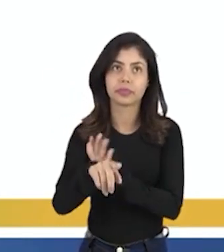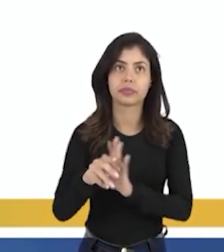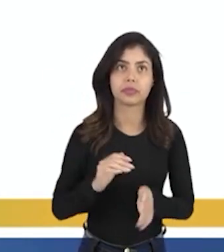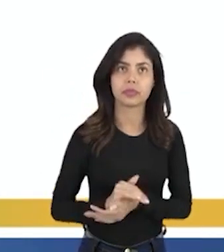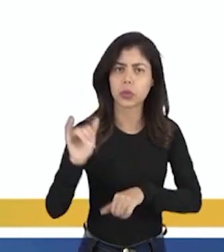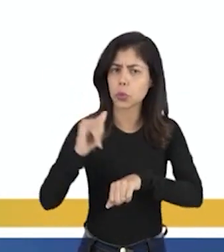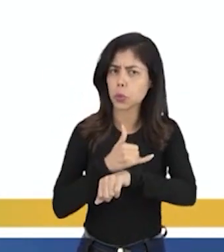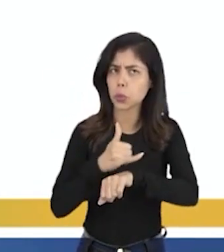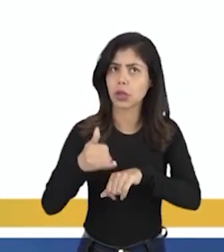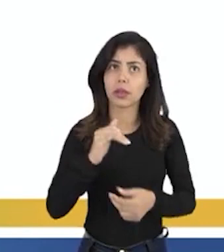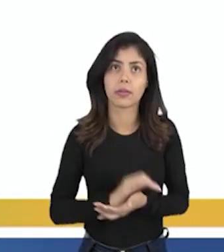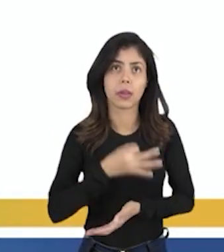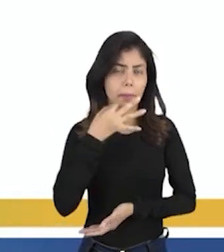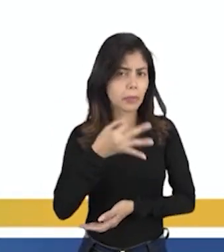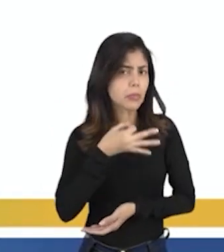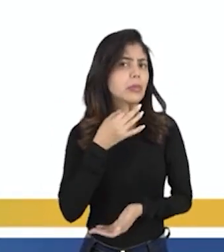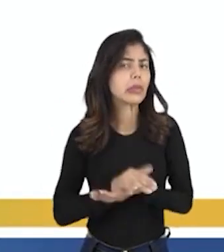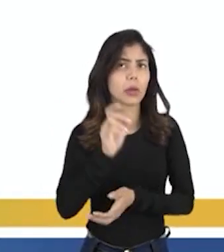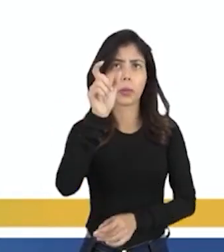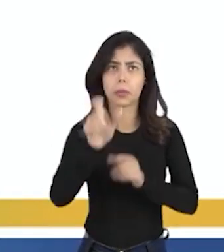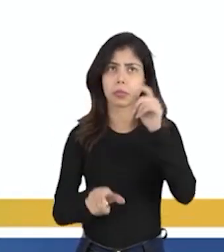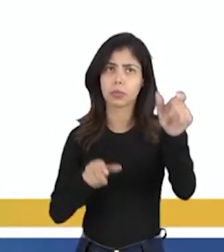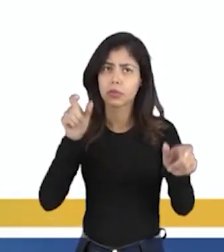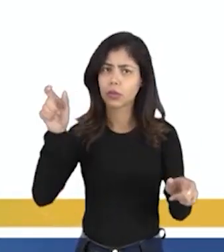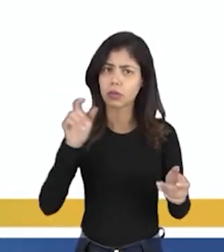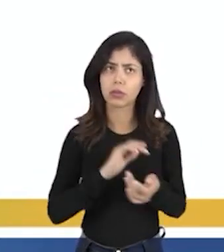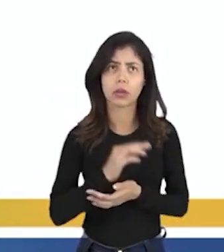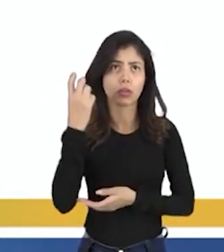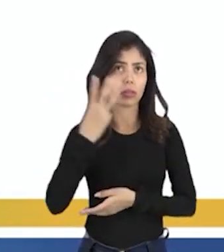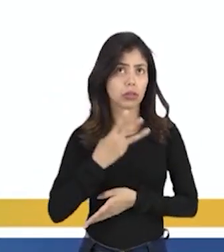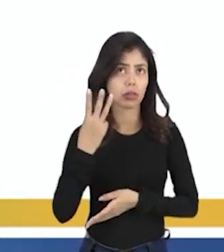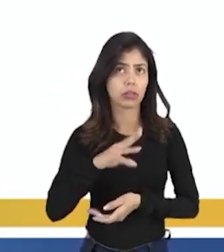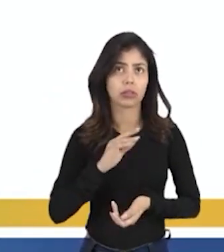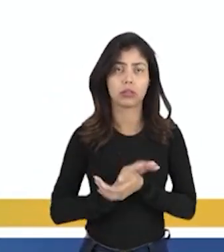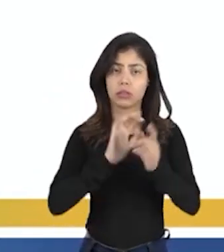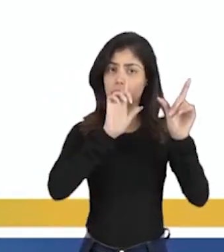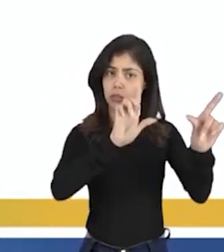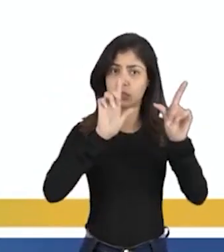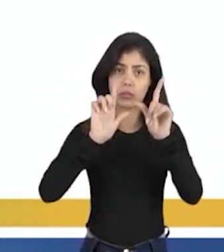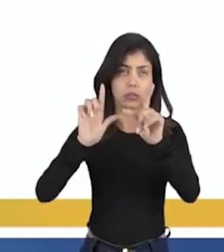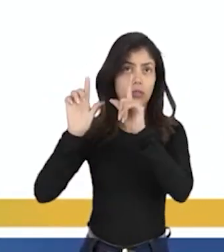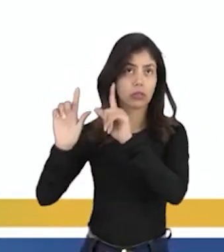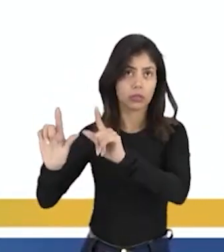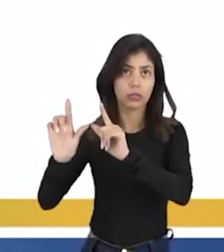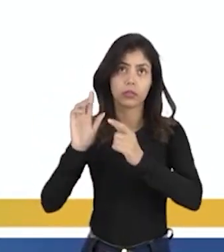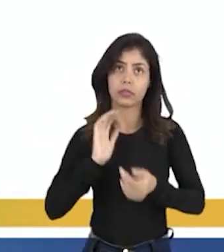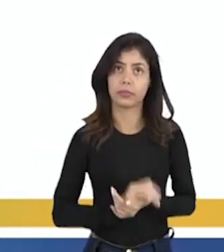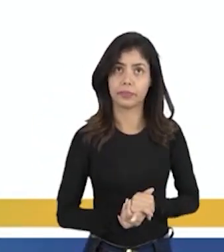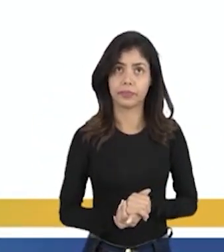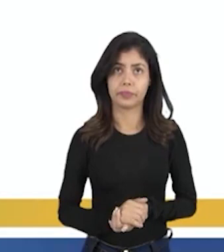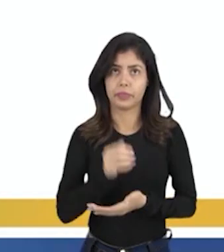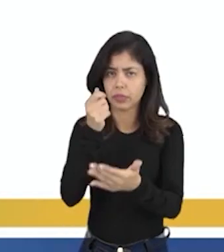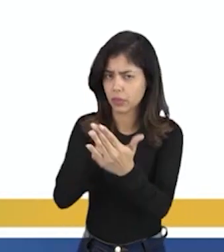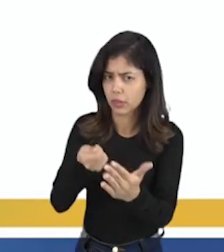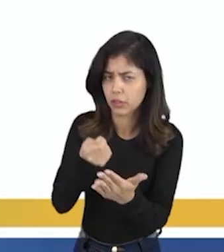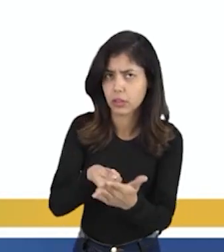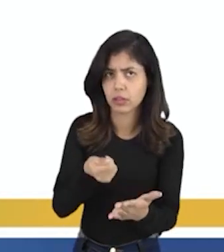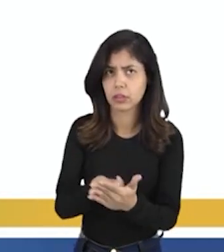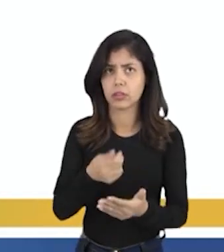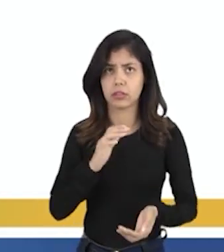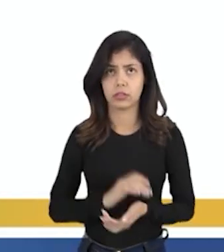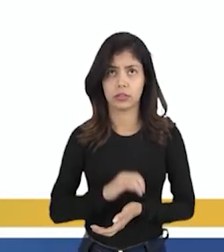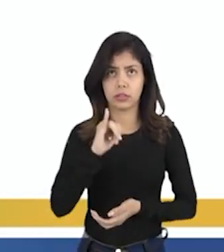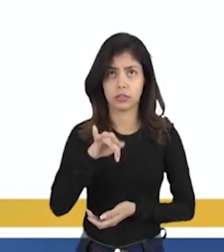comando. Que estratégia argumentativa leva o personagem do terceiro quadrinho